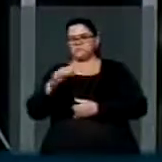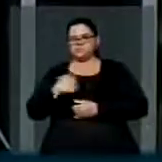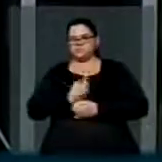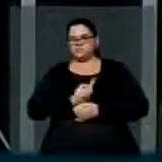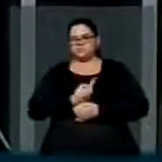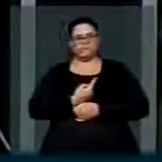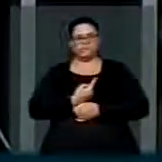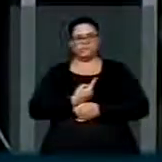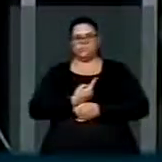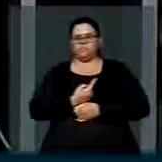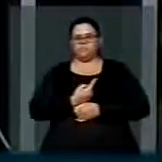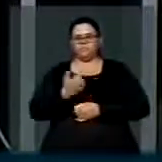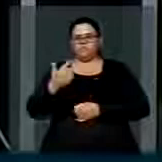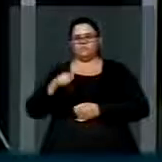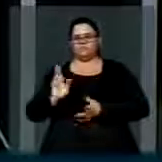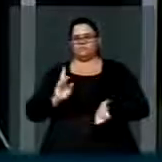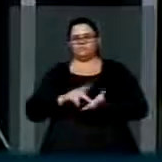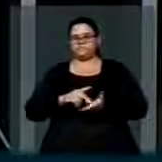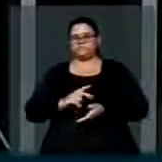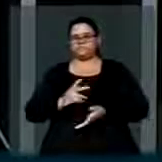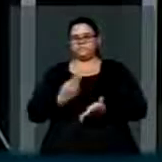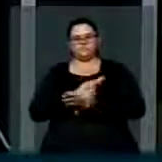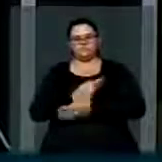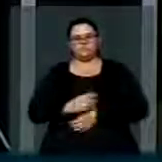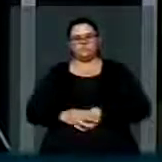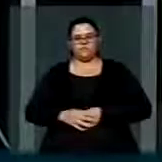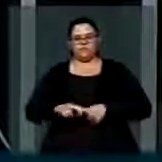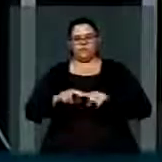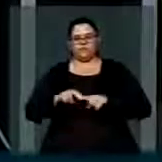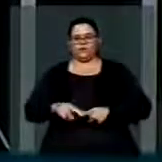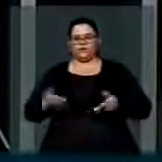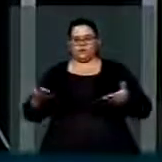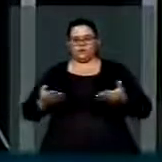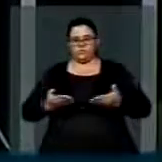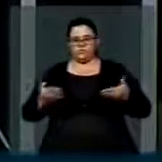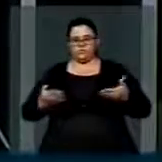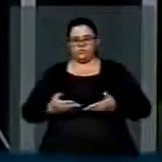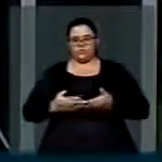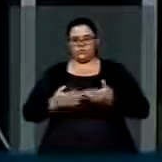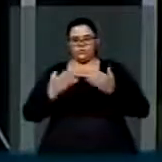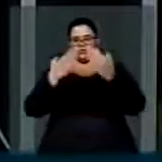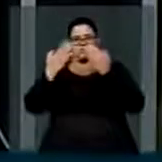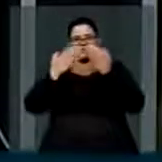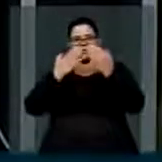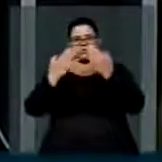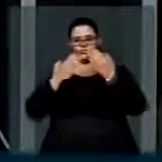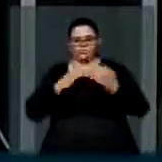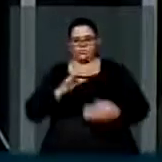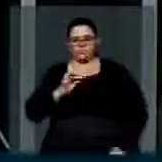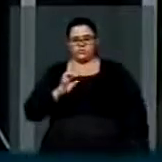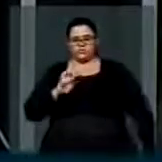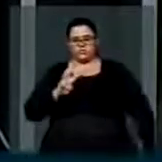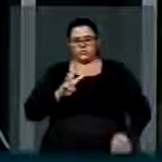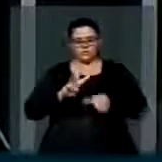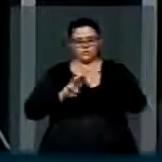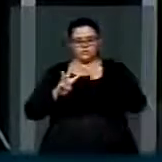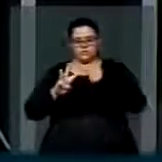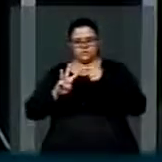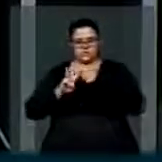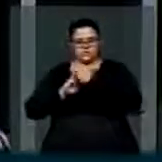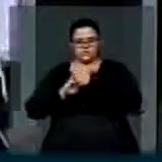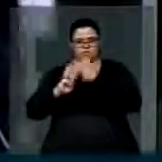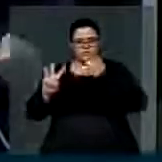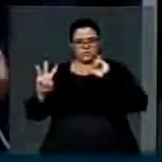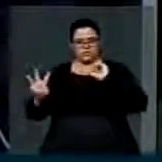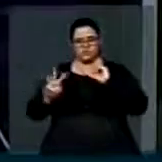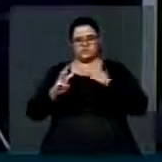encontra respaldo na realidade dos fatos. Neste momento, por exemplo, a comparação com o trimestre anterior, enquanto nossa